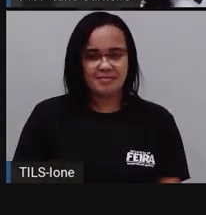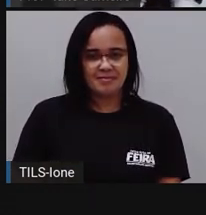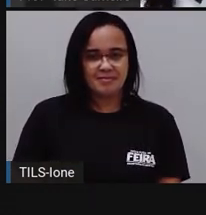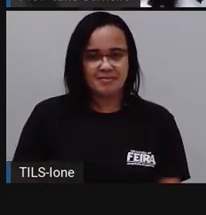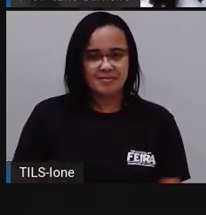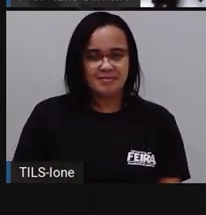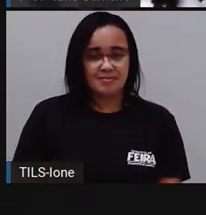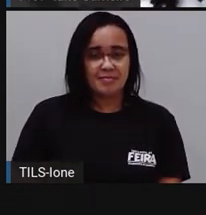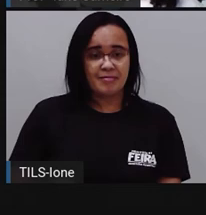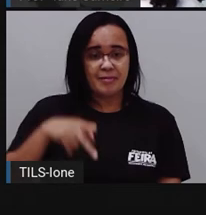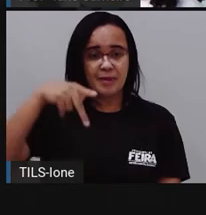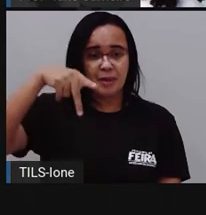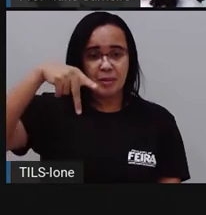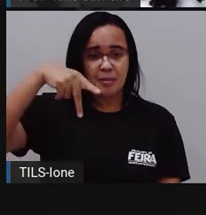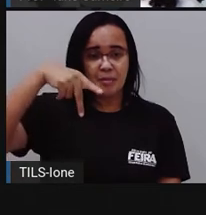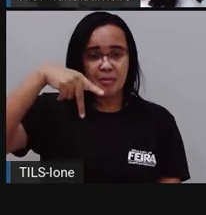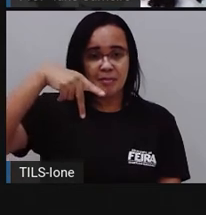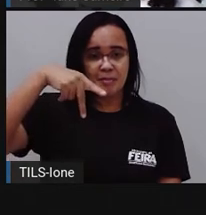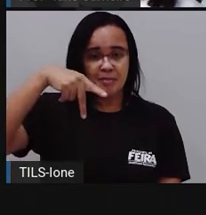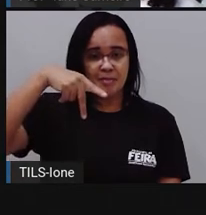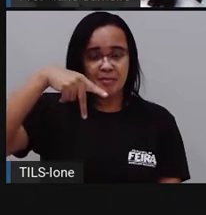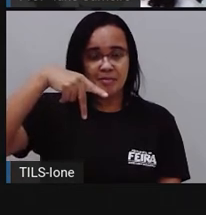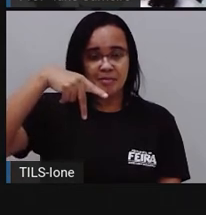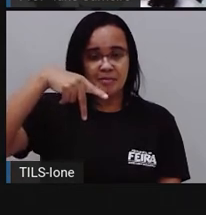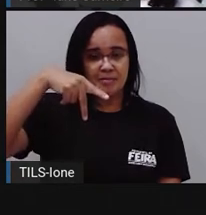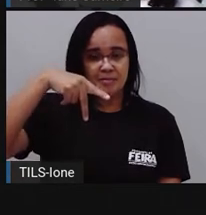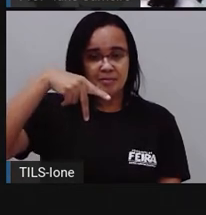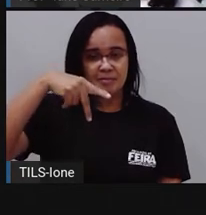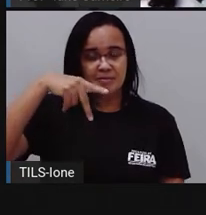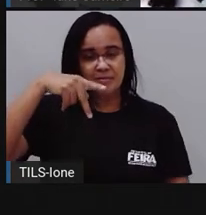para letra P. Qual é o bichinho? Preguiça.